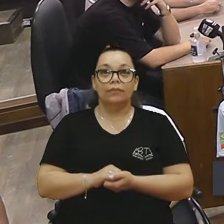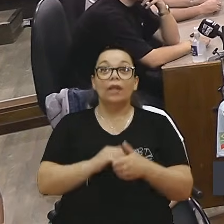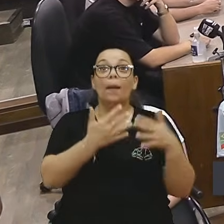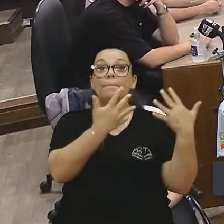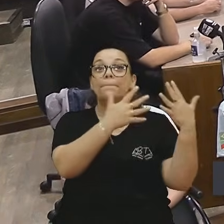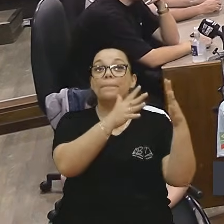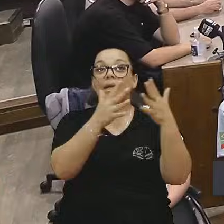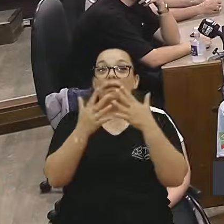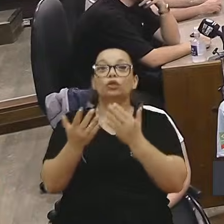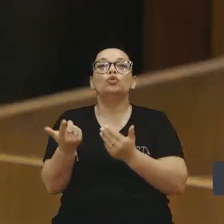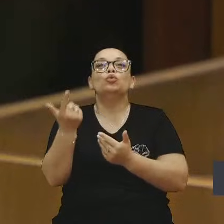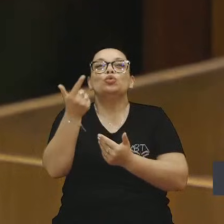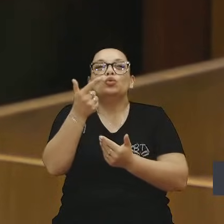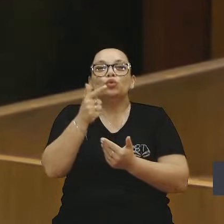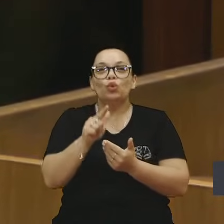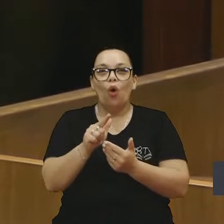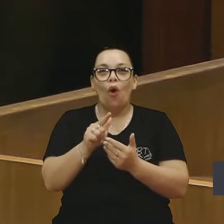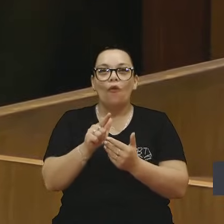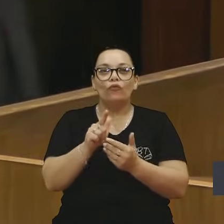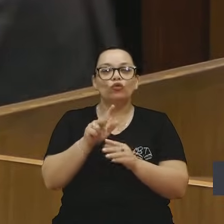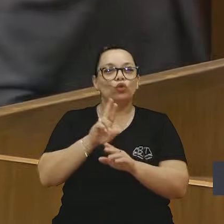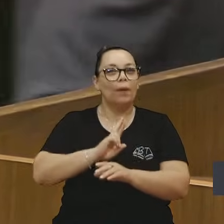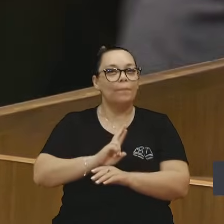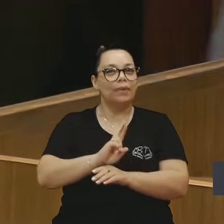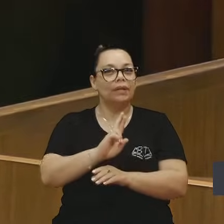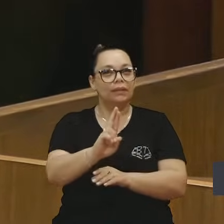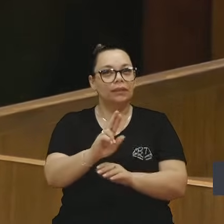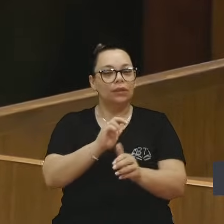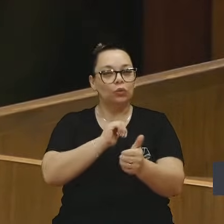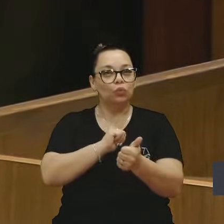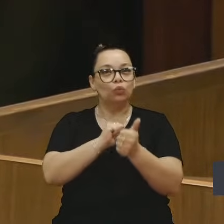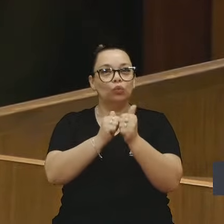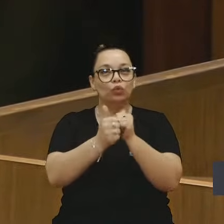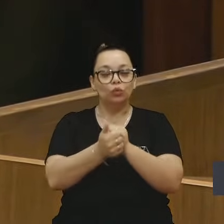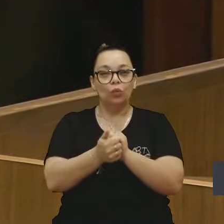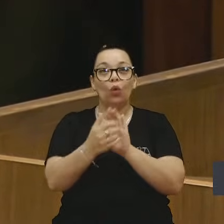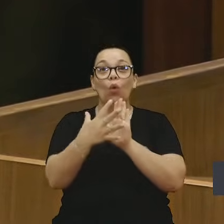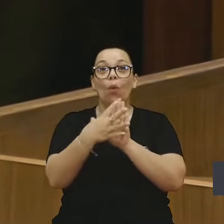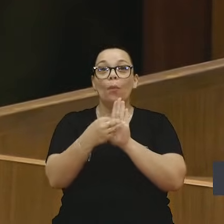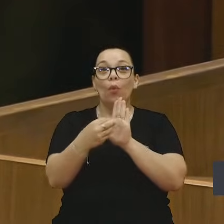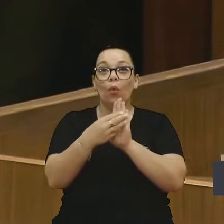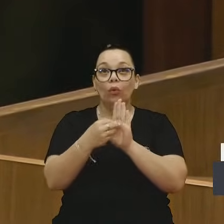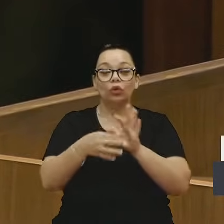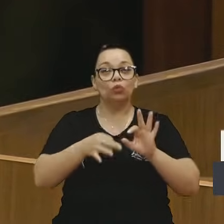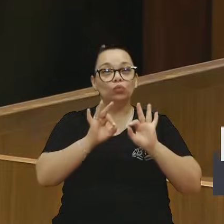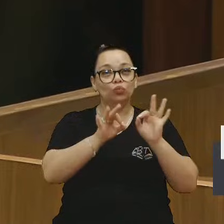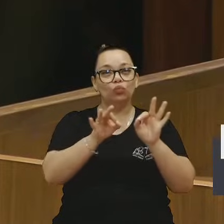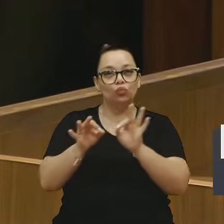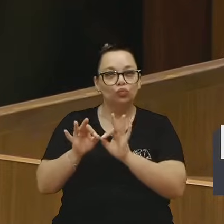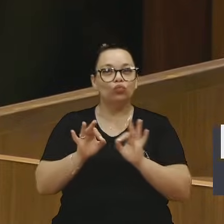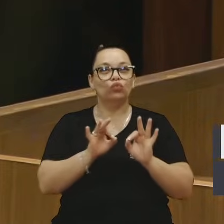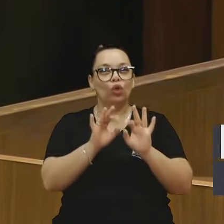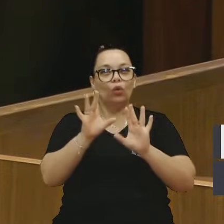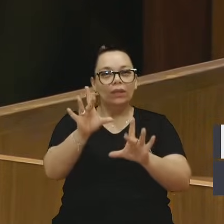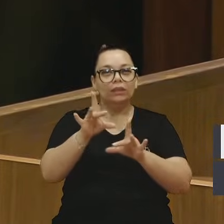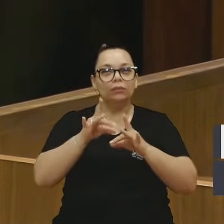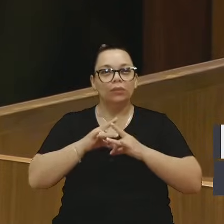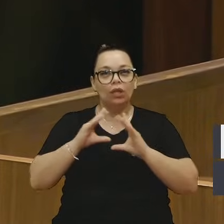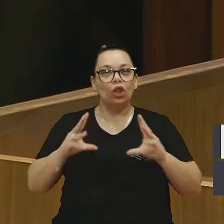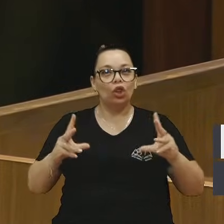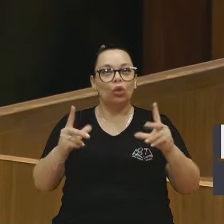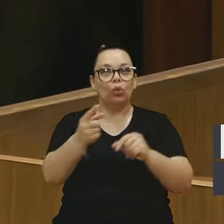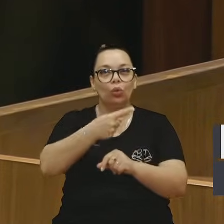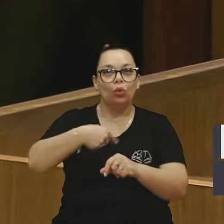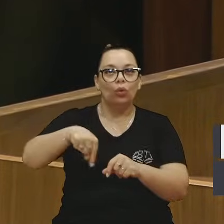Parabenizamos mais uma vez esses grandes representantes do esporte que são exemplos de determinação e inspiração para todos